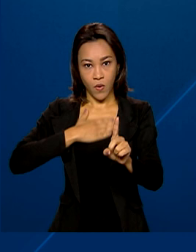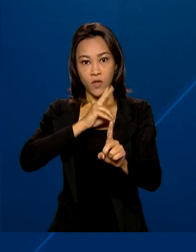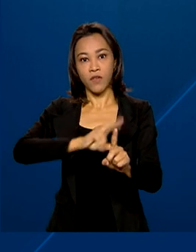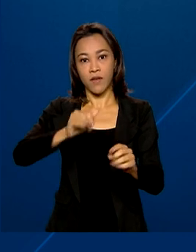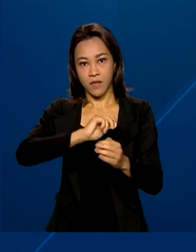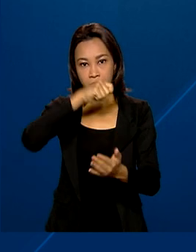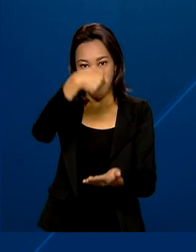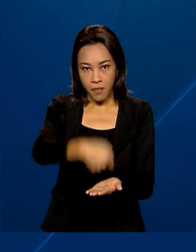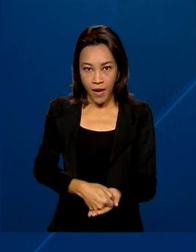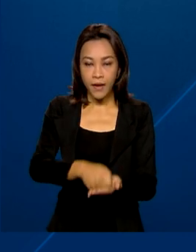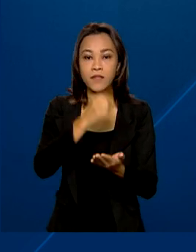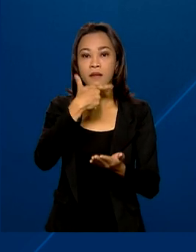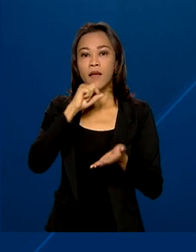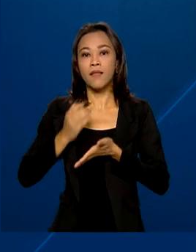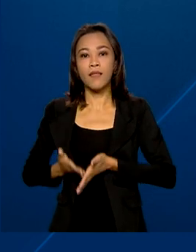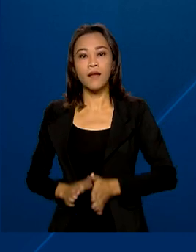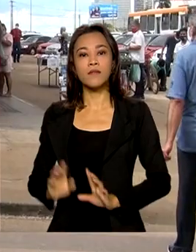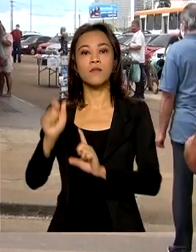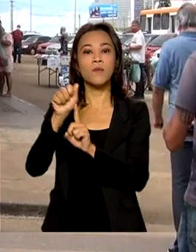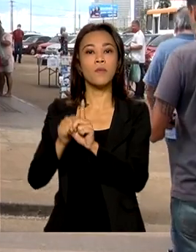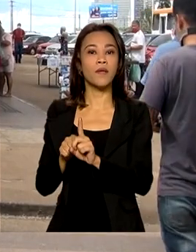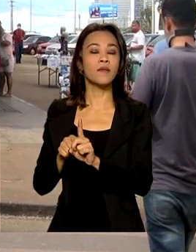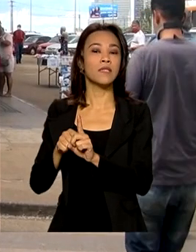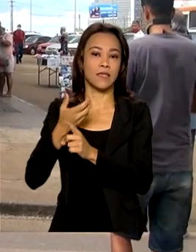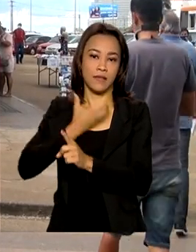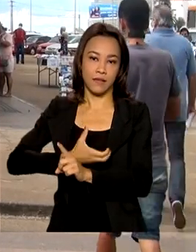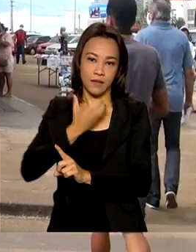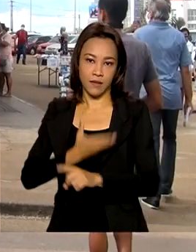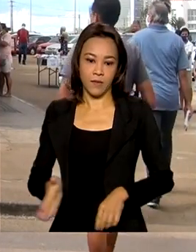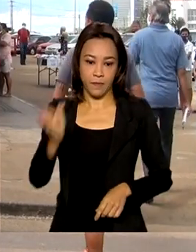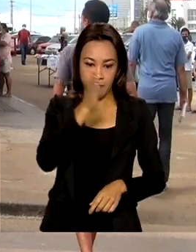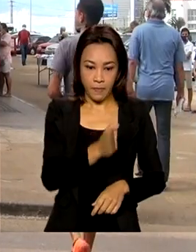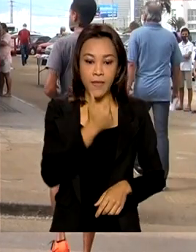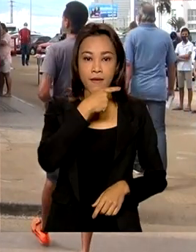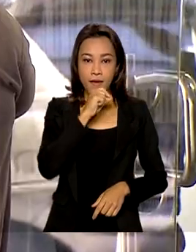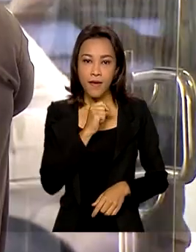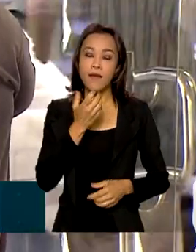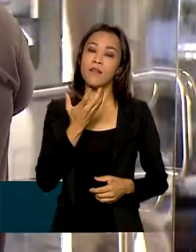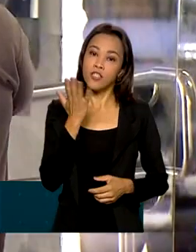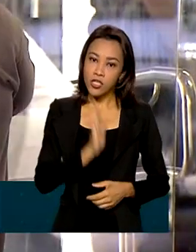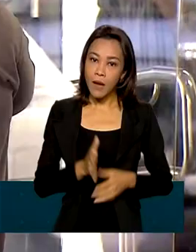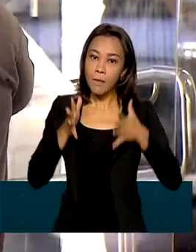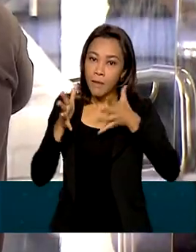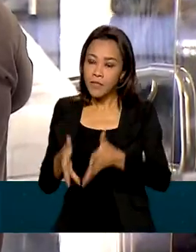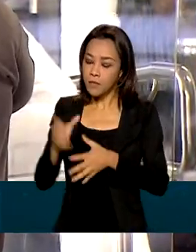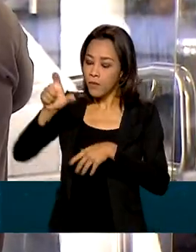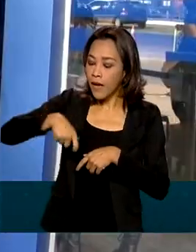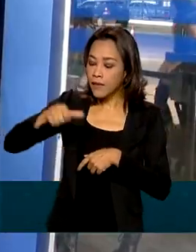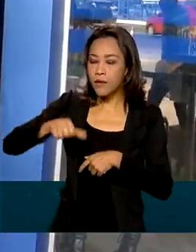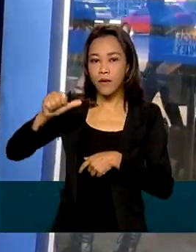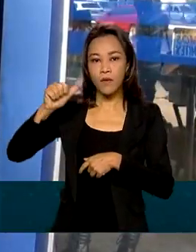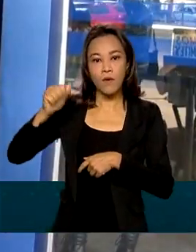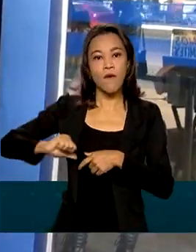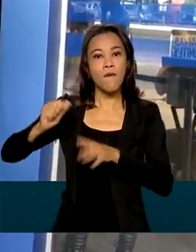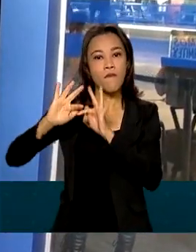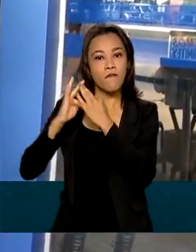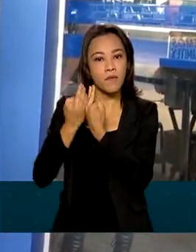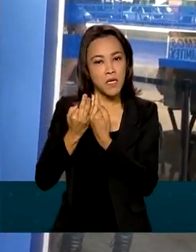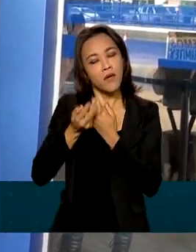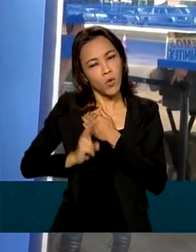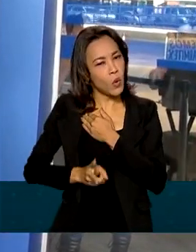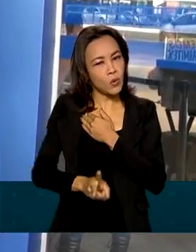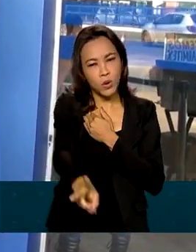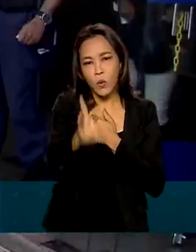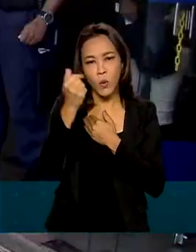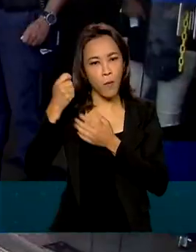paga a parcela de quem nasceu em dezembro. Já para quem faz parte do Bolsa Família, nada muda. Os pagamentos seguem as